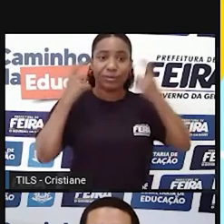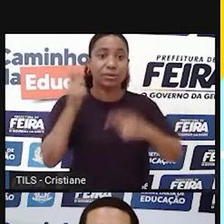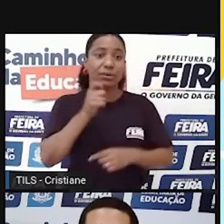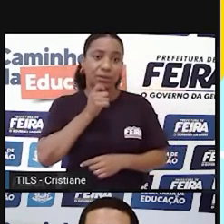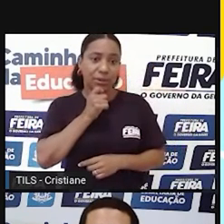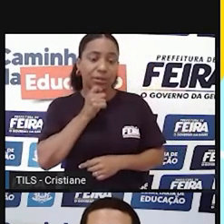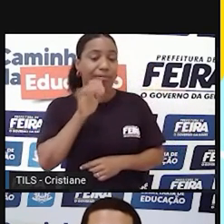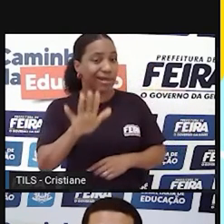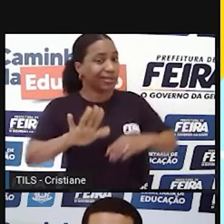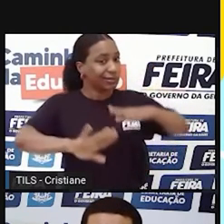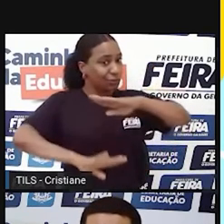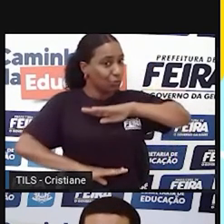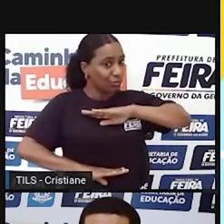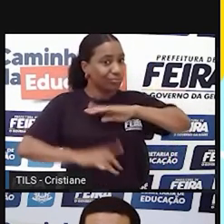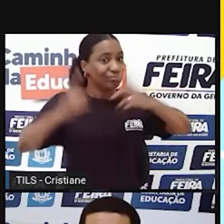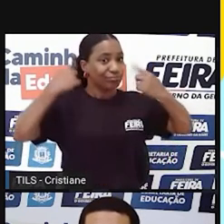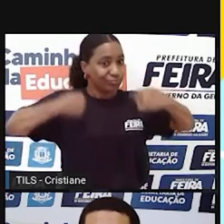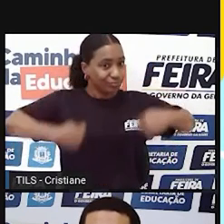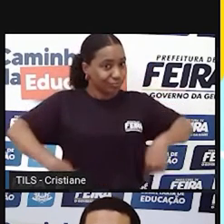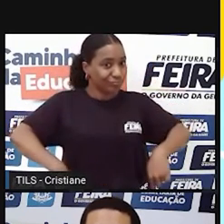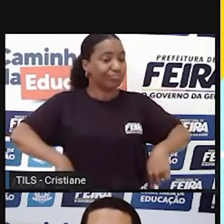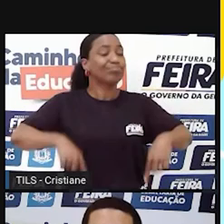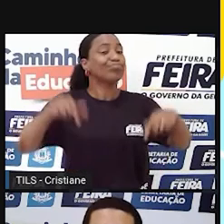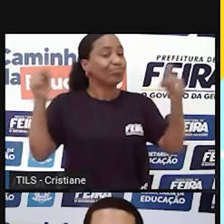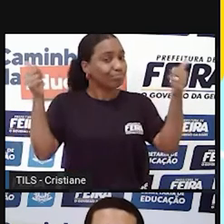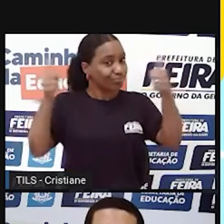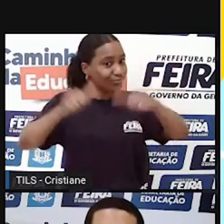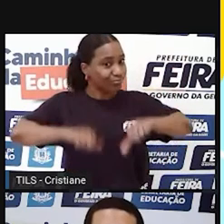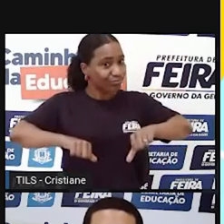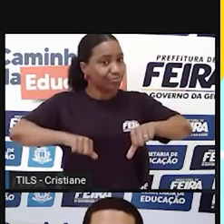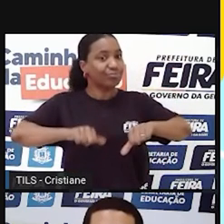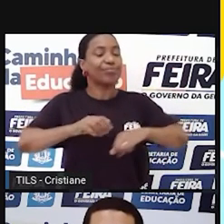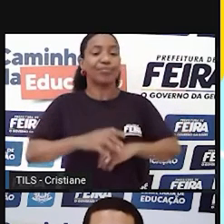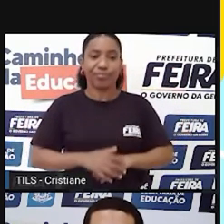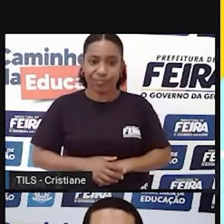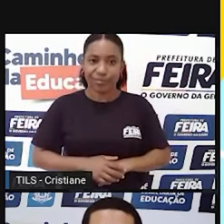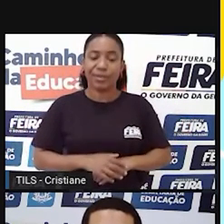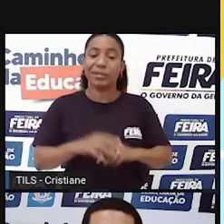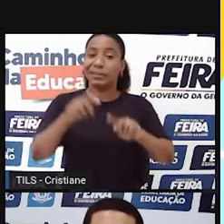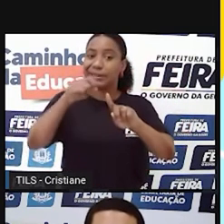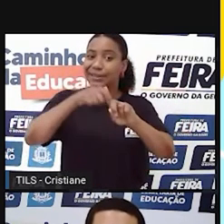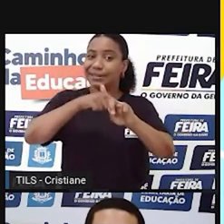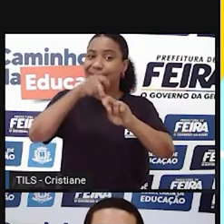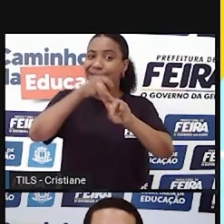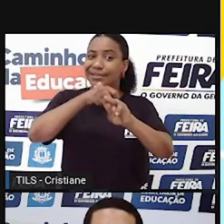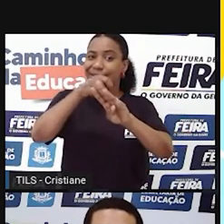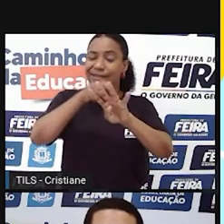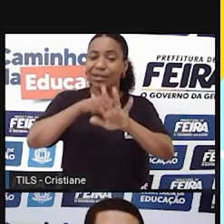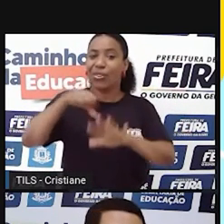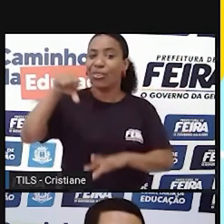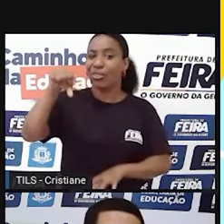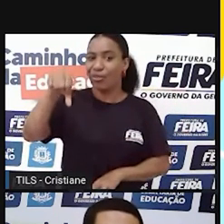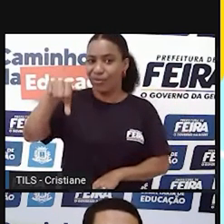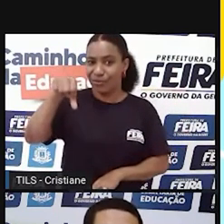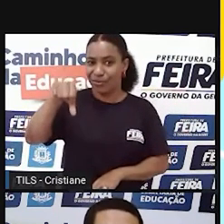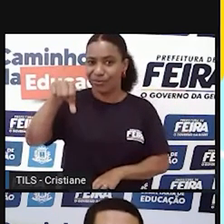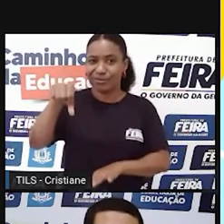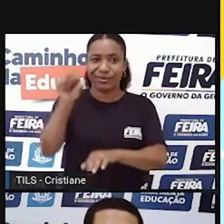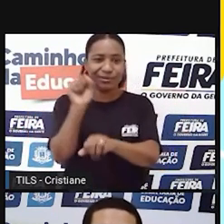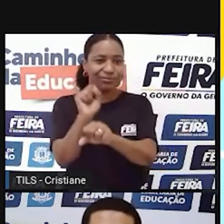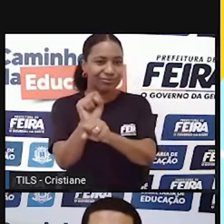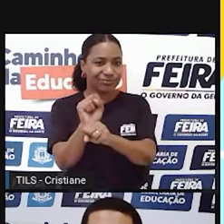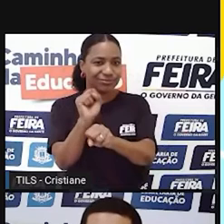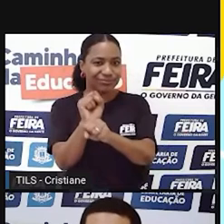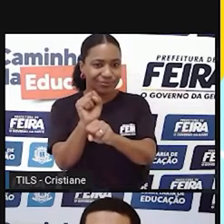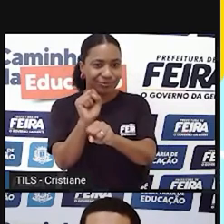o que ela vai passar. Então, esse momento da vida da mulher, ele vai durar aí 9 meses, né? Então, assim, é